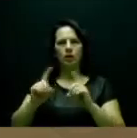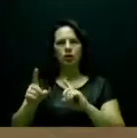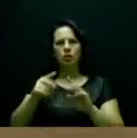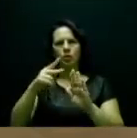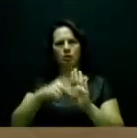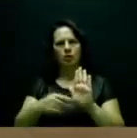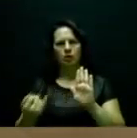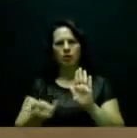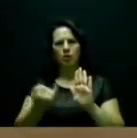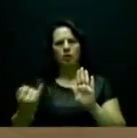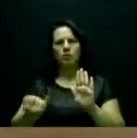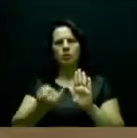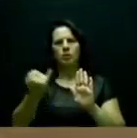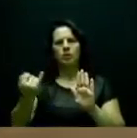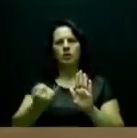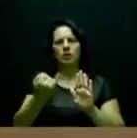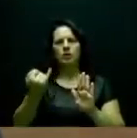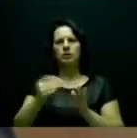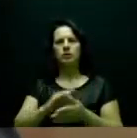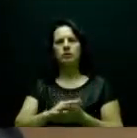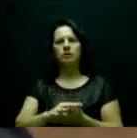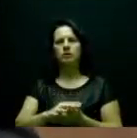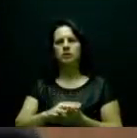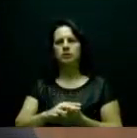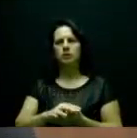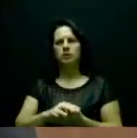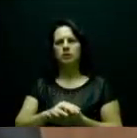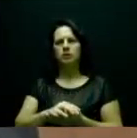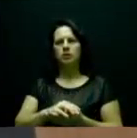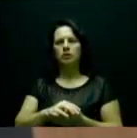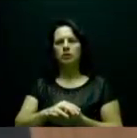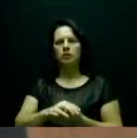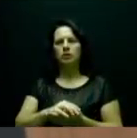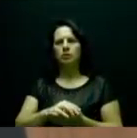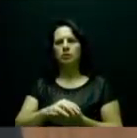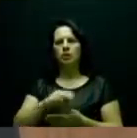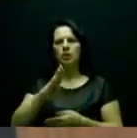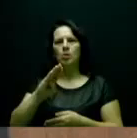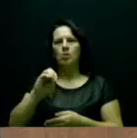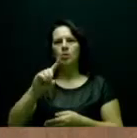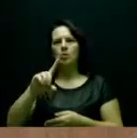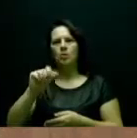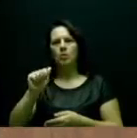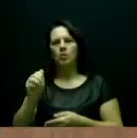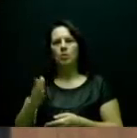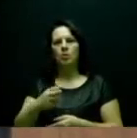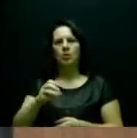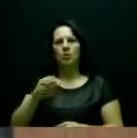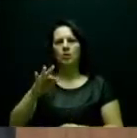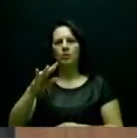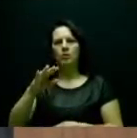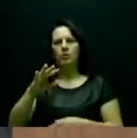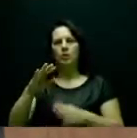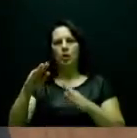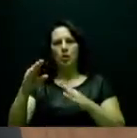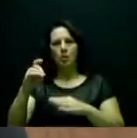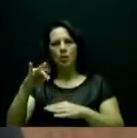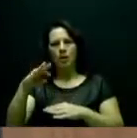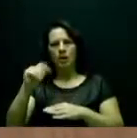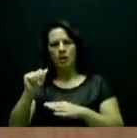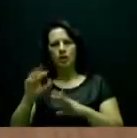presidente? Sim, com certeza, projetos importantes. No caso, é o projeto Bolsa Família, né? Bolsa Moradia,